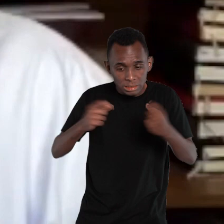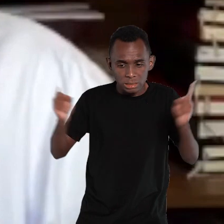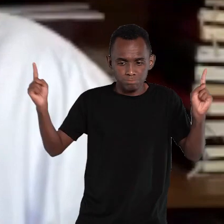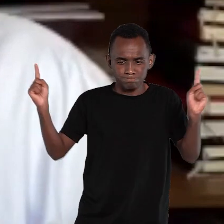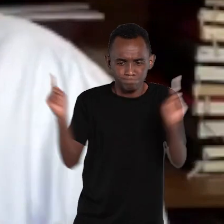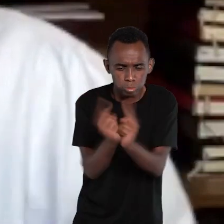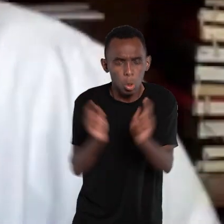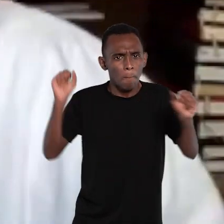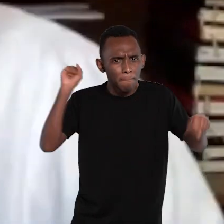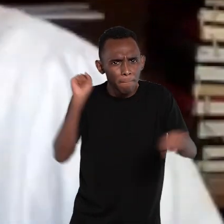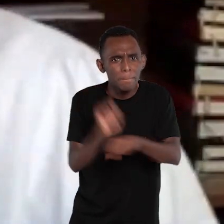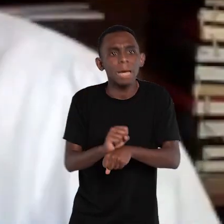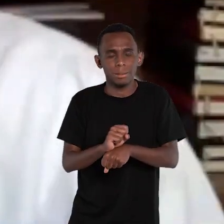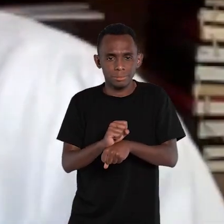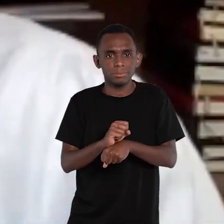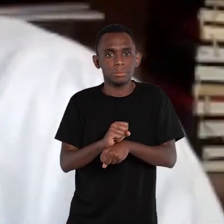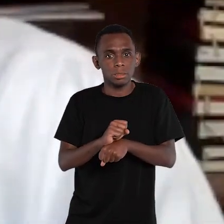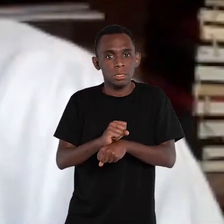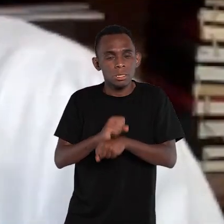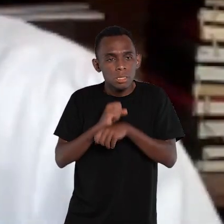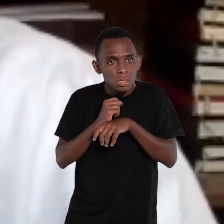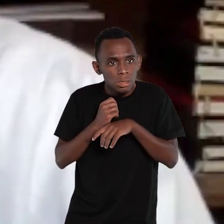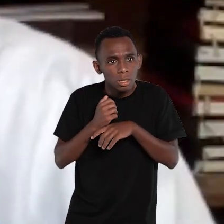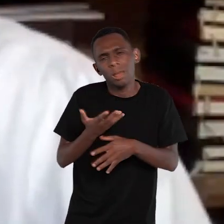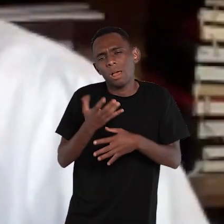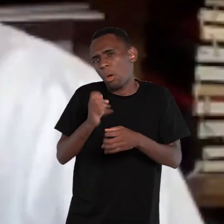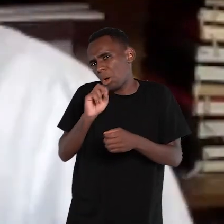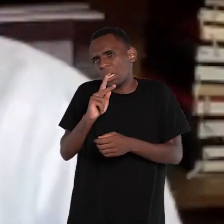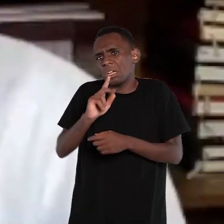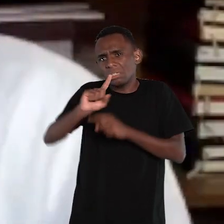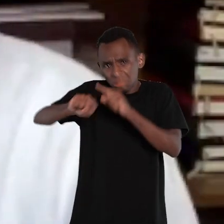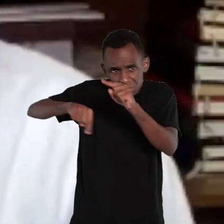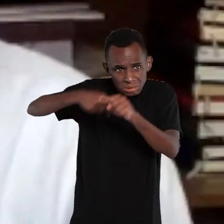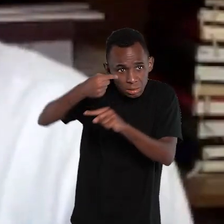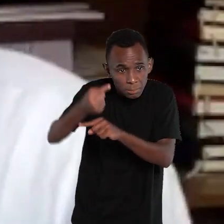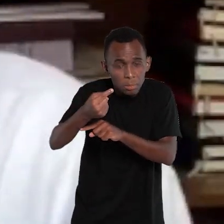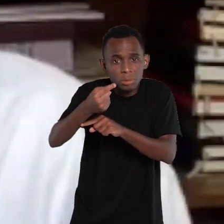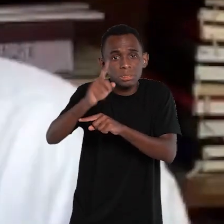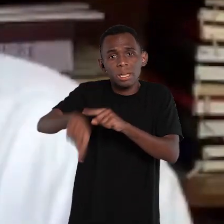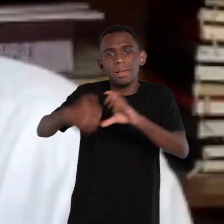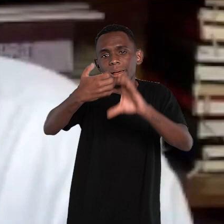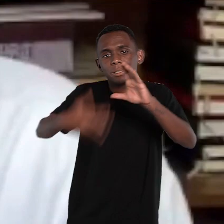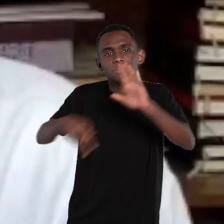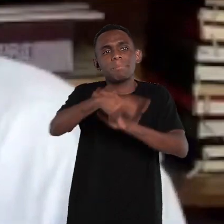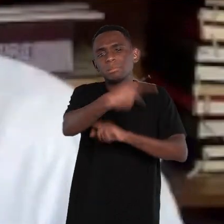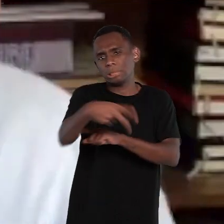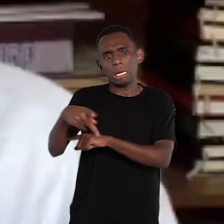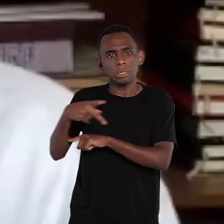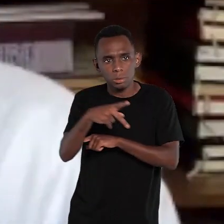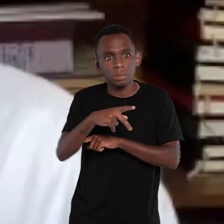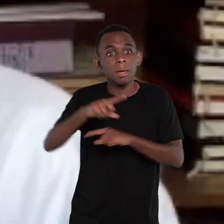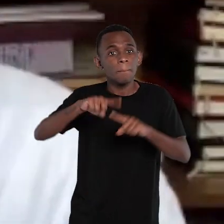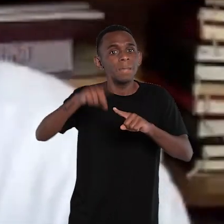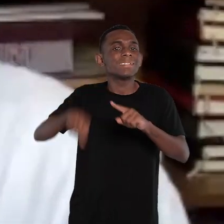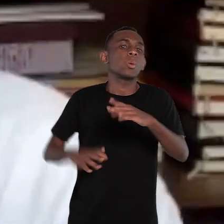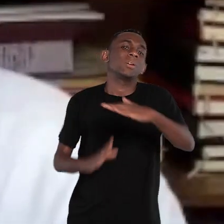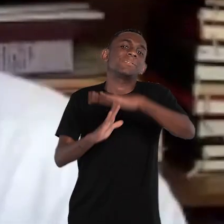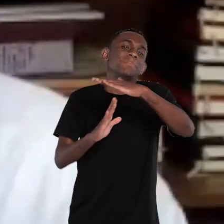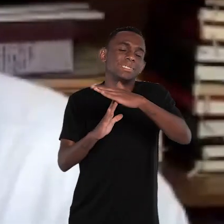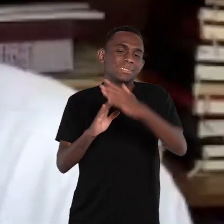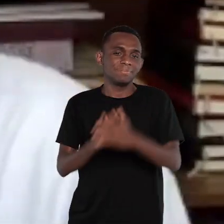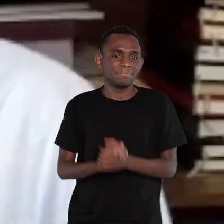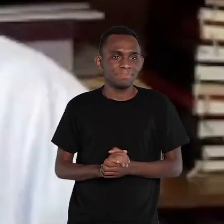essa distância e se contentar e se satisfazer com aquilo que, mais tarde, vão chamar de seu estilo. E mal sabem que é a